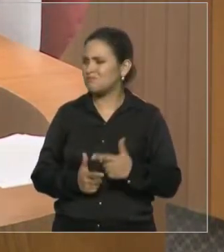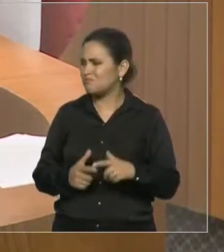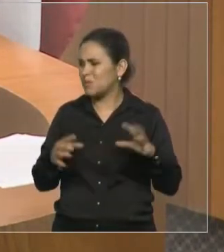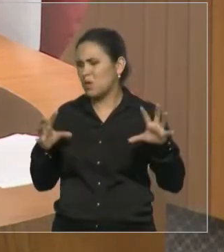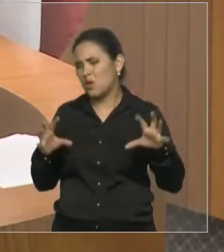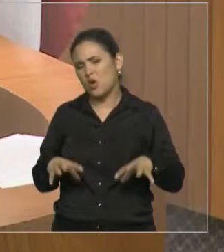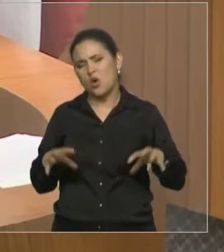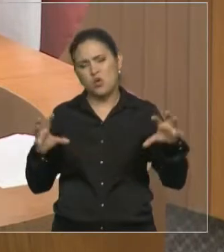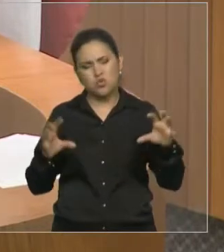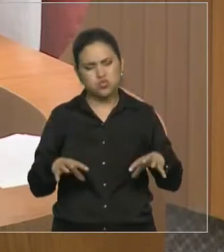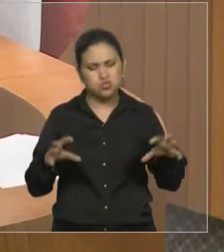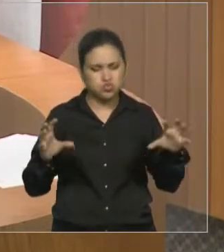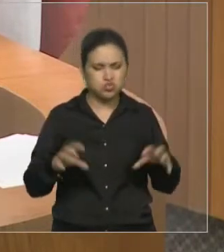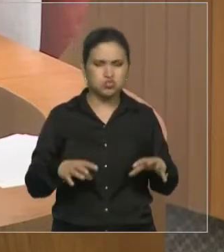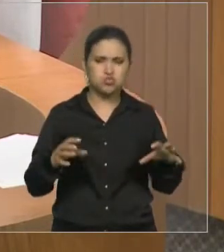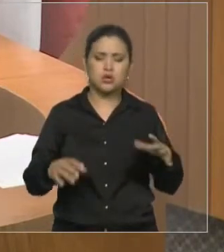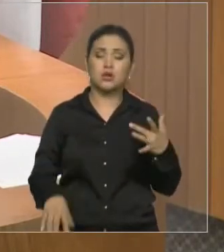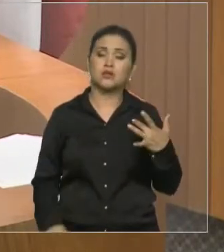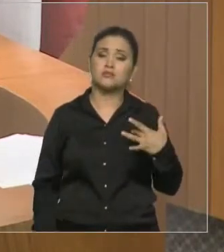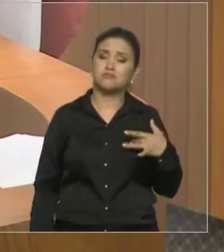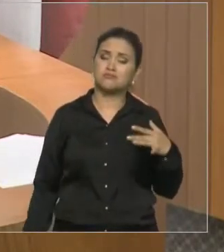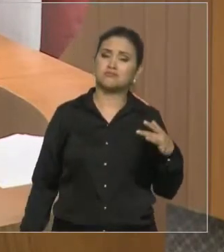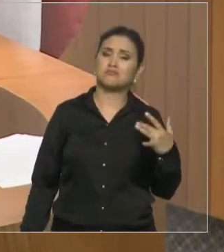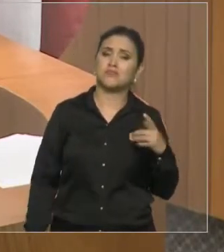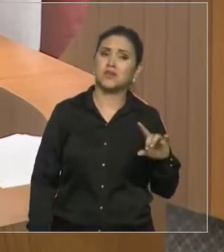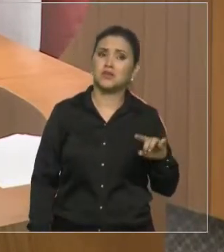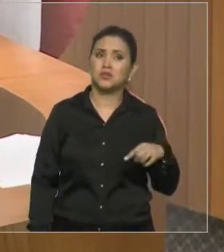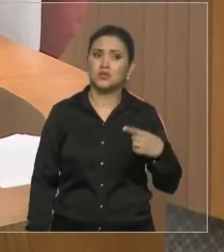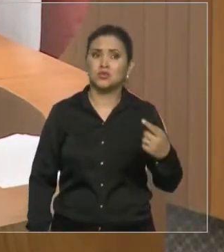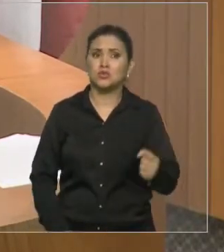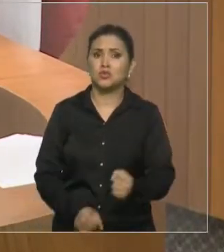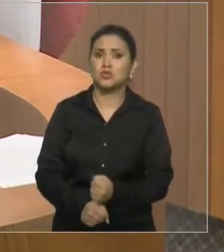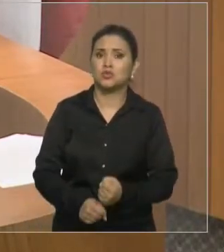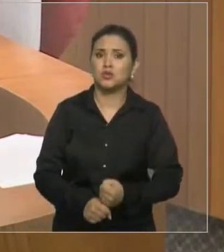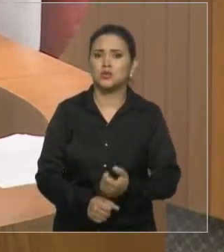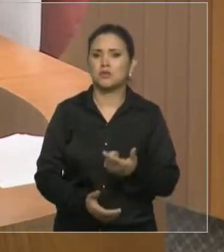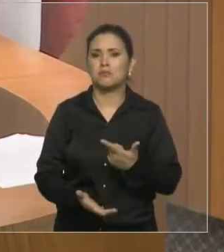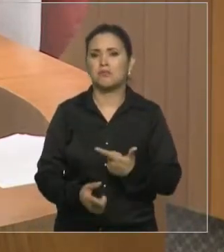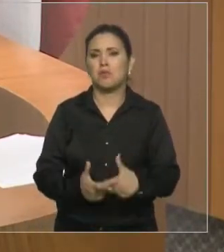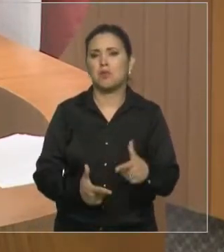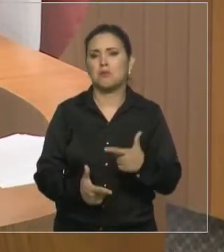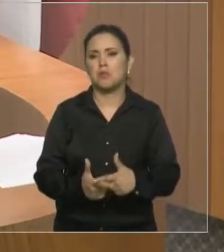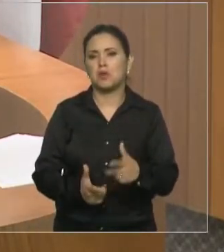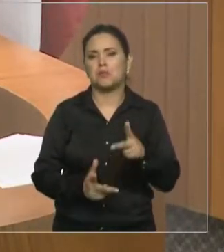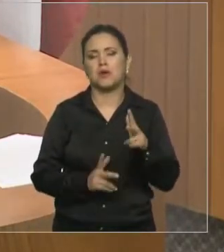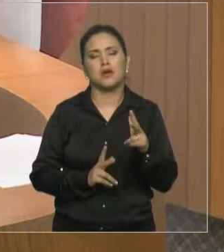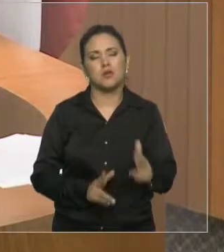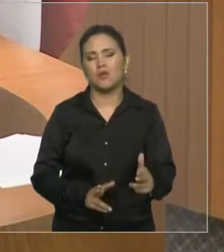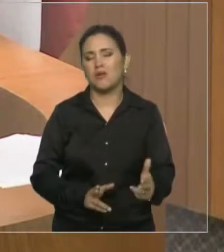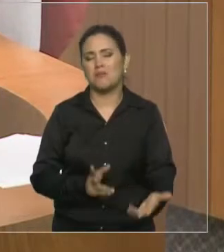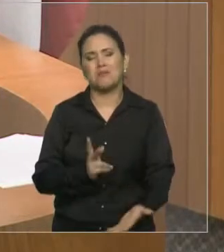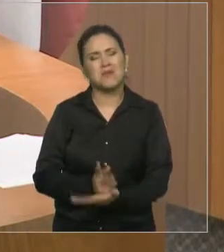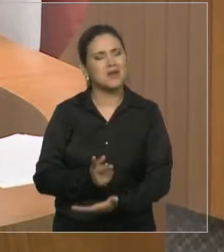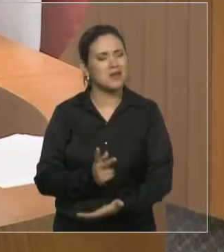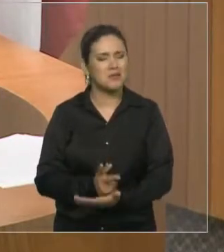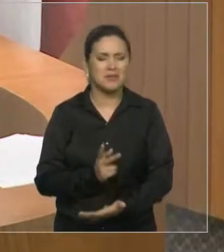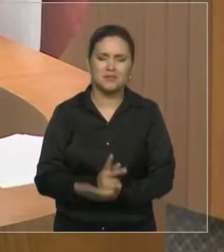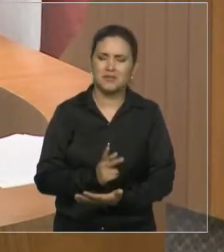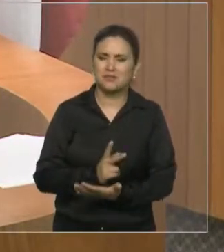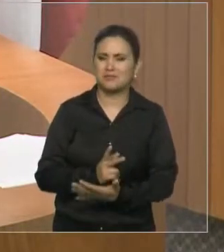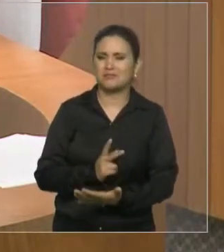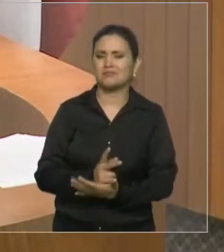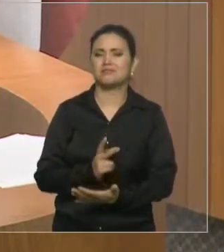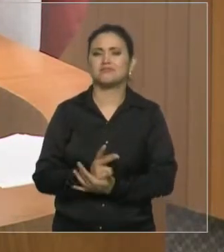toda vez lamentamos e no ano que vem reproduzimos os mesmos erros por falta de iniciativa então pautamos essa audiência